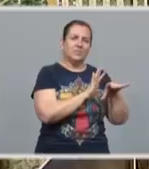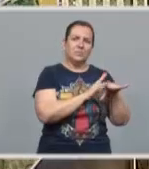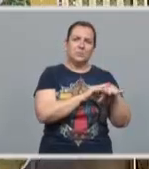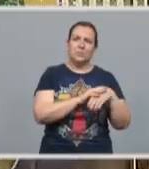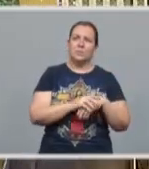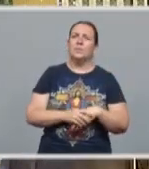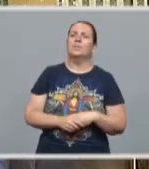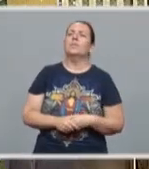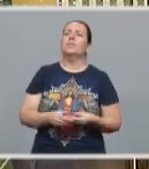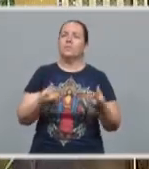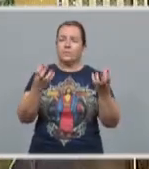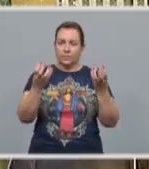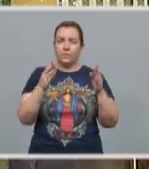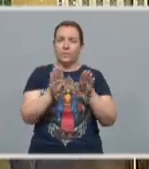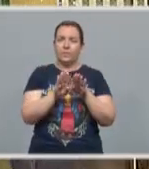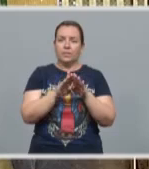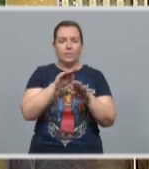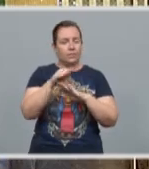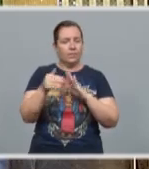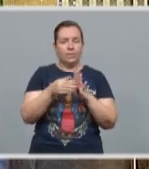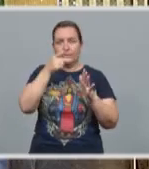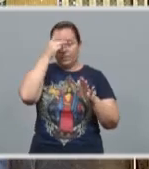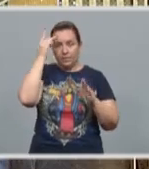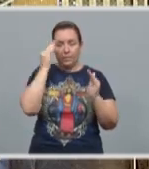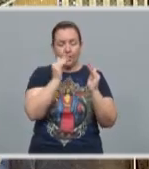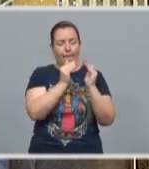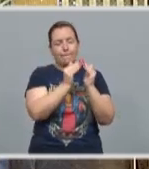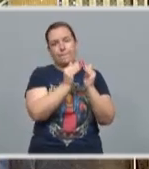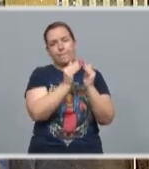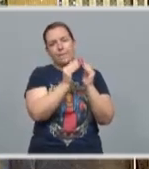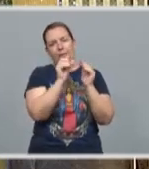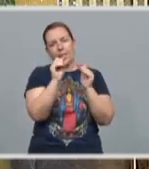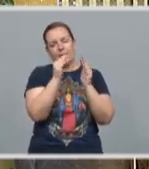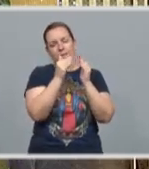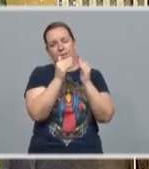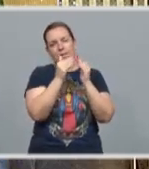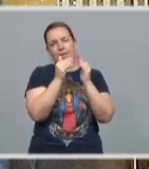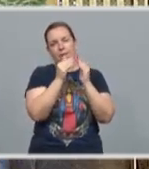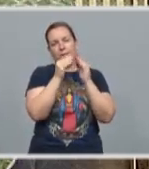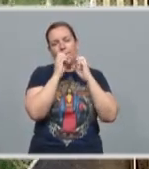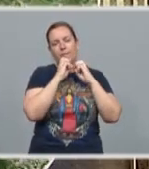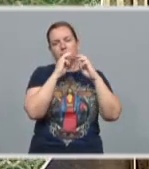Quero trazer todos os que estão com a capelinha mensageira das Santas Chagas.